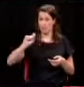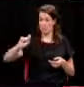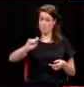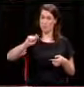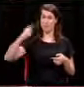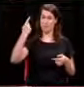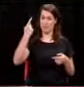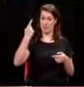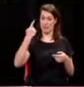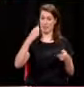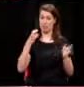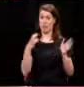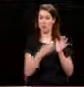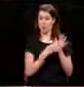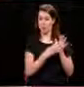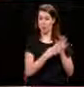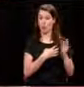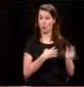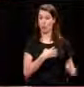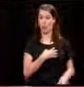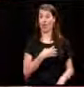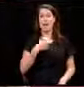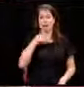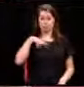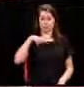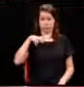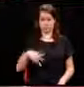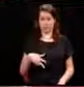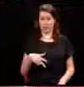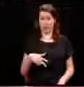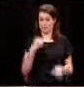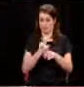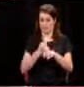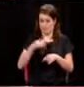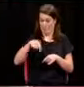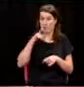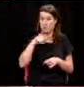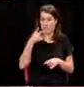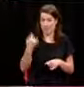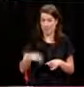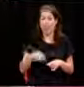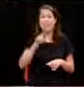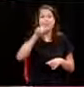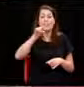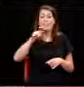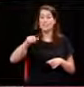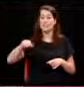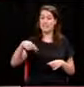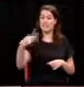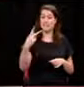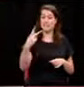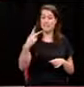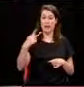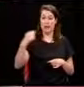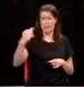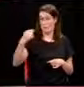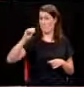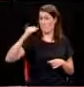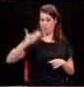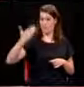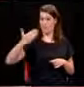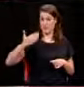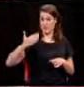Portugal que tem este serviço e também é a primeira televisão em Portugal que está a permitir que um surdo participe num debate, coisa